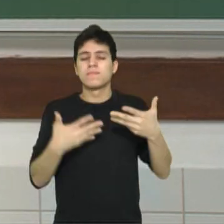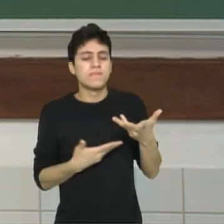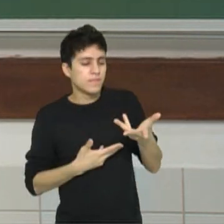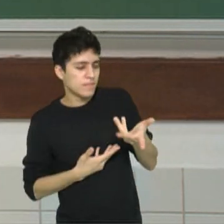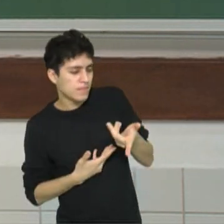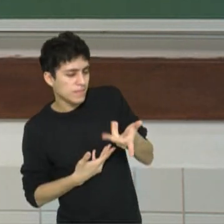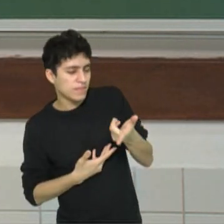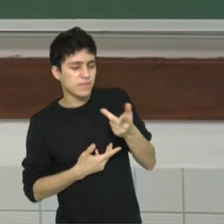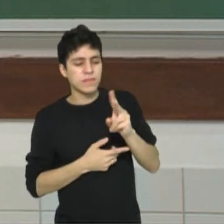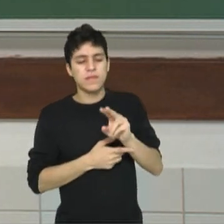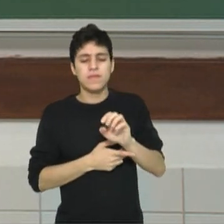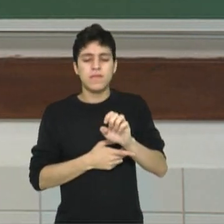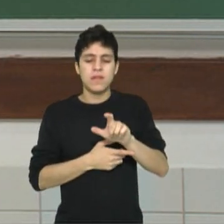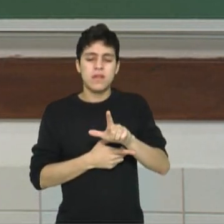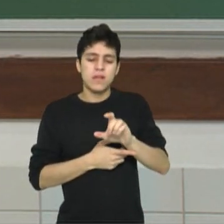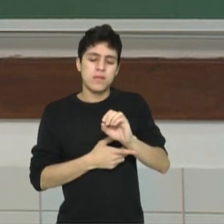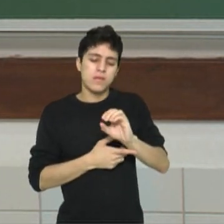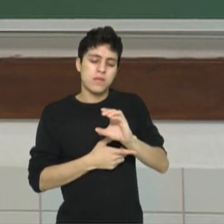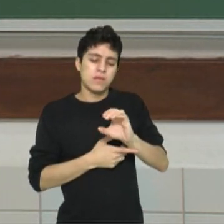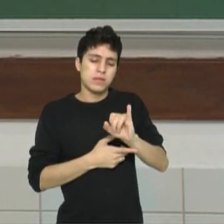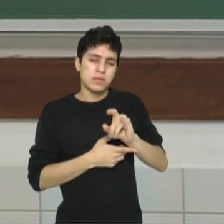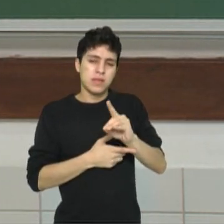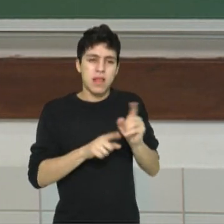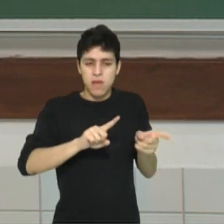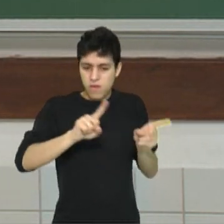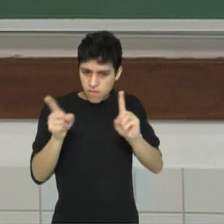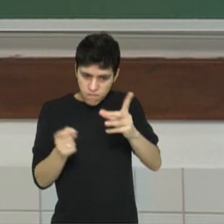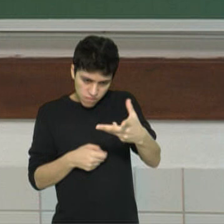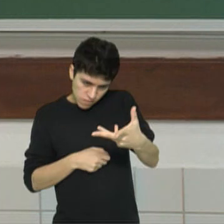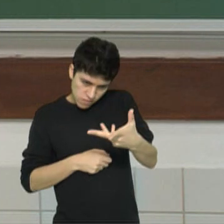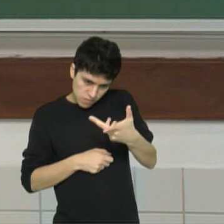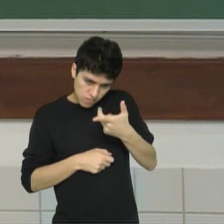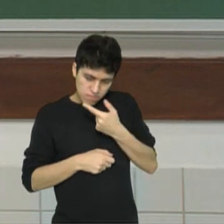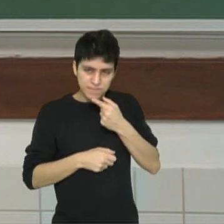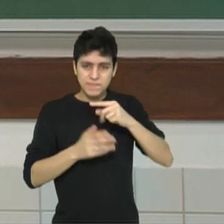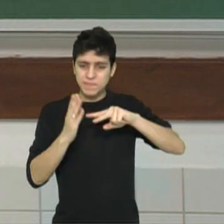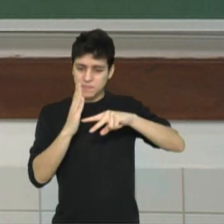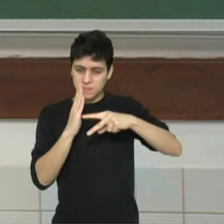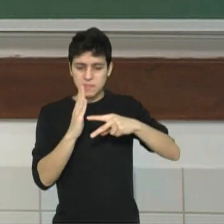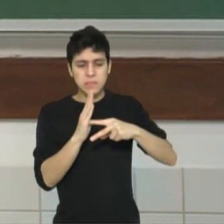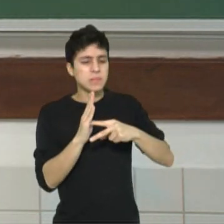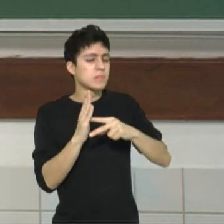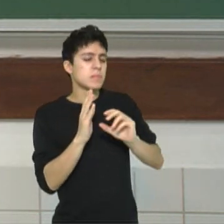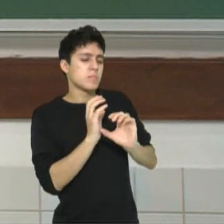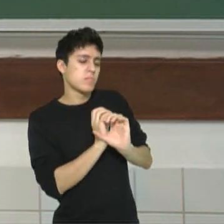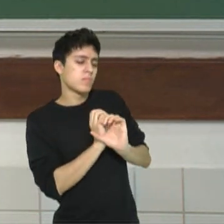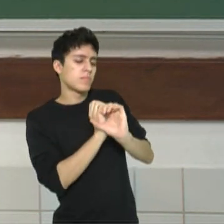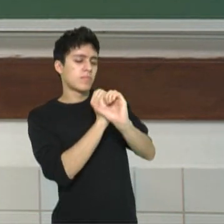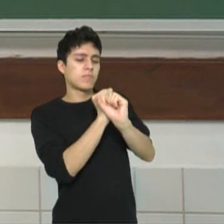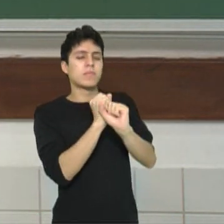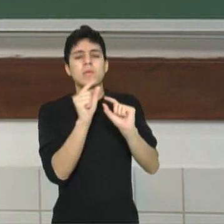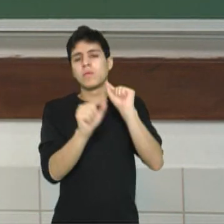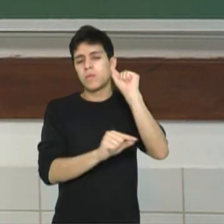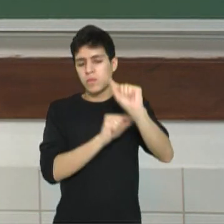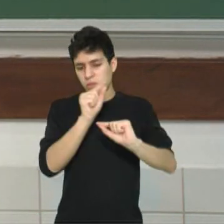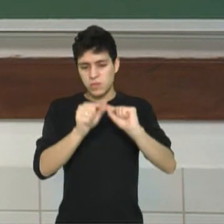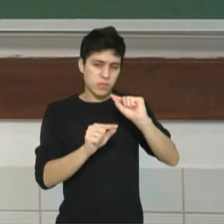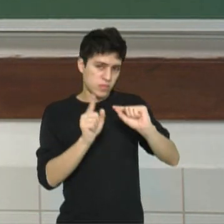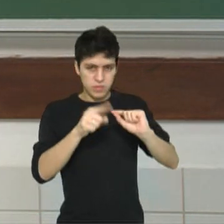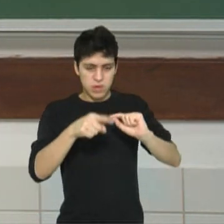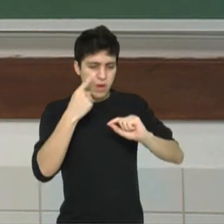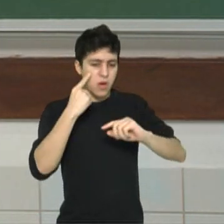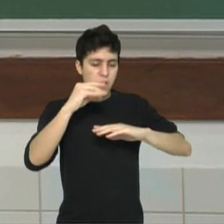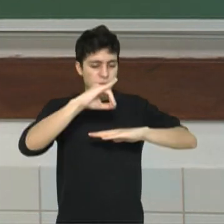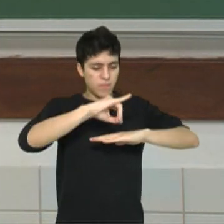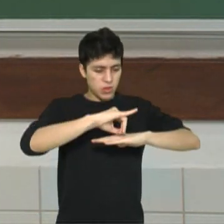O que é velocidade? Então, a velocidade, ela é a medida, né, com que um corpo, um